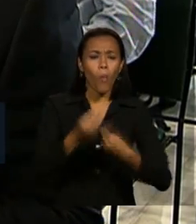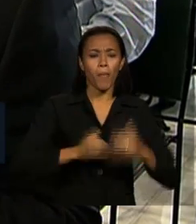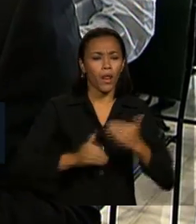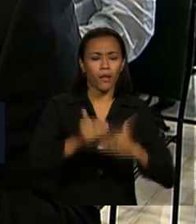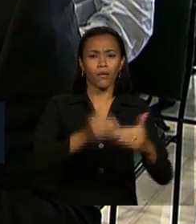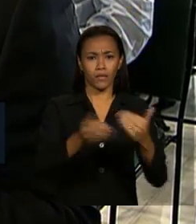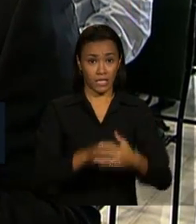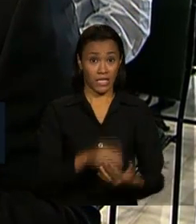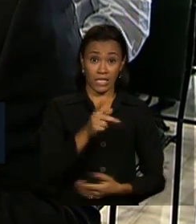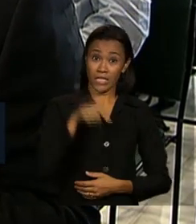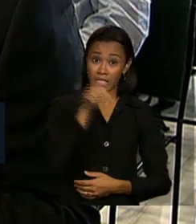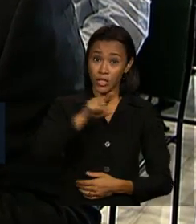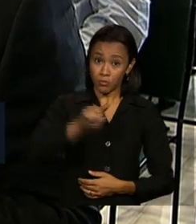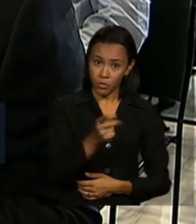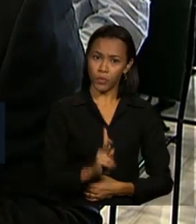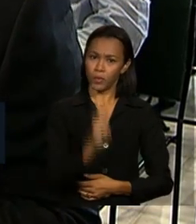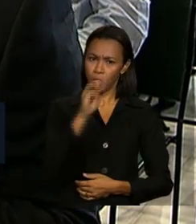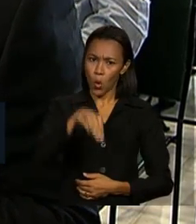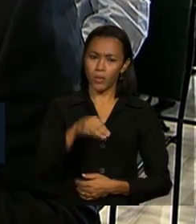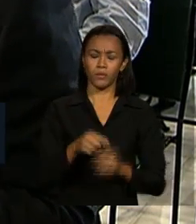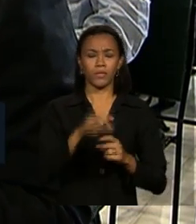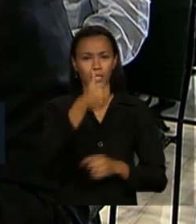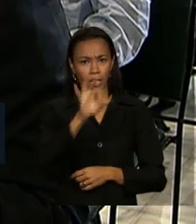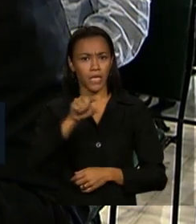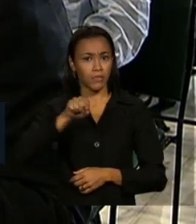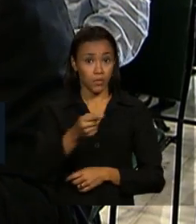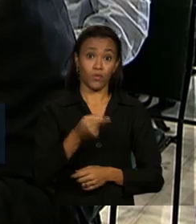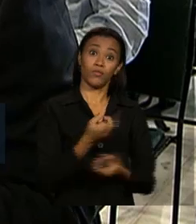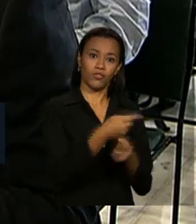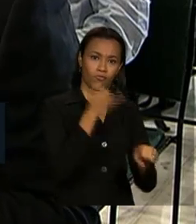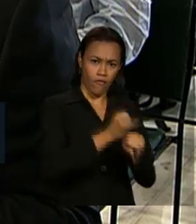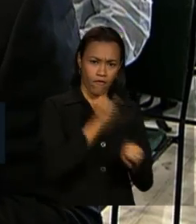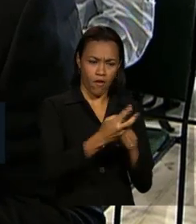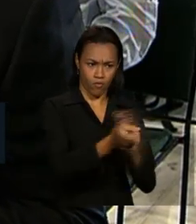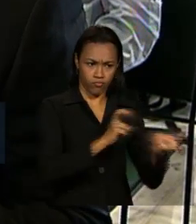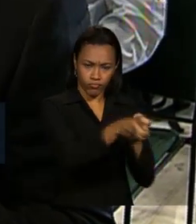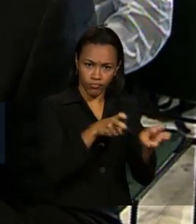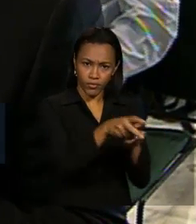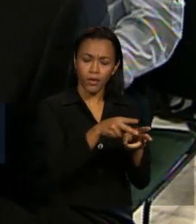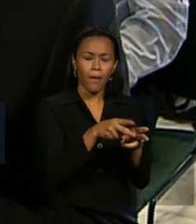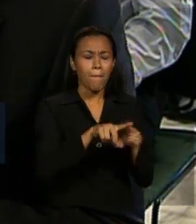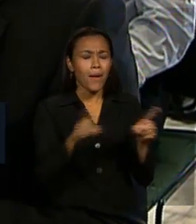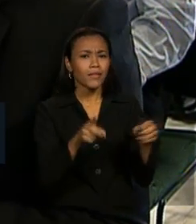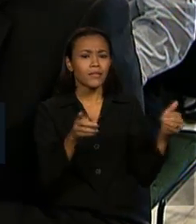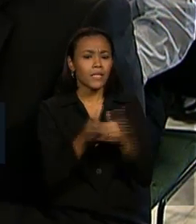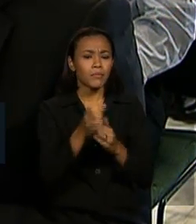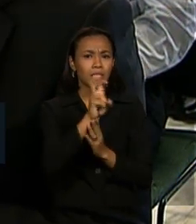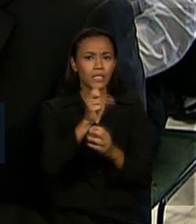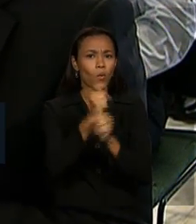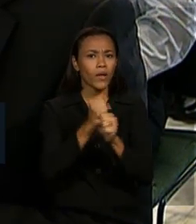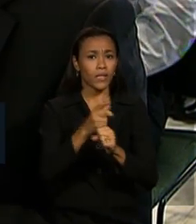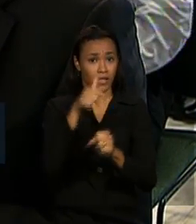7,5000 km de rodovias e 10.000 ferr correto só que no prazo de 5 anos o investimento é apenas